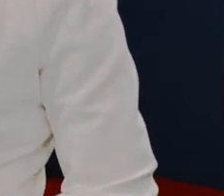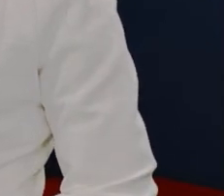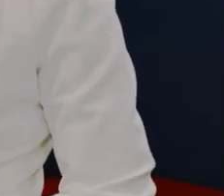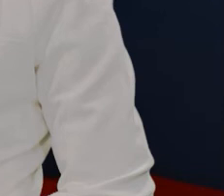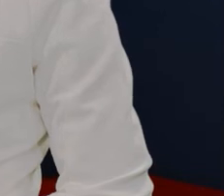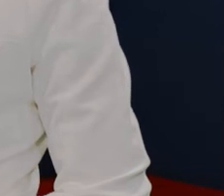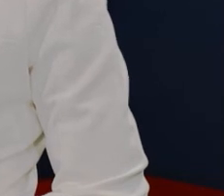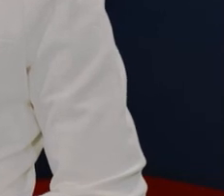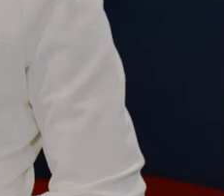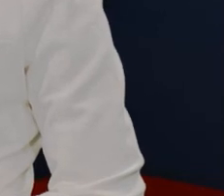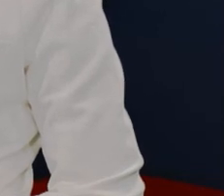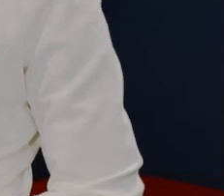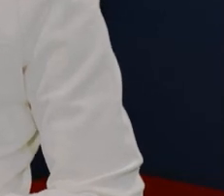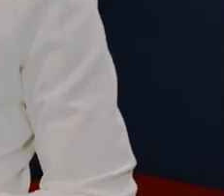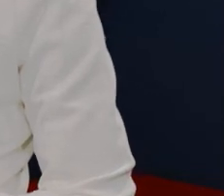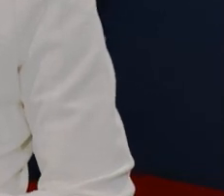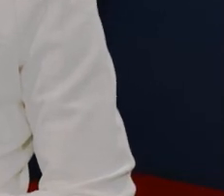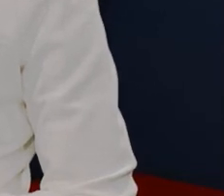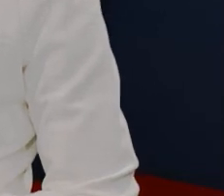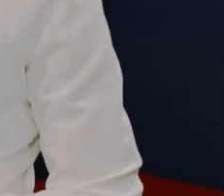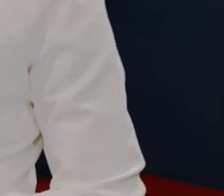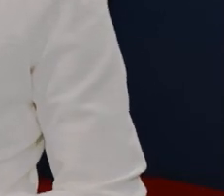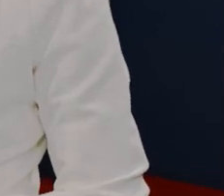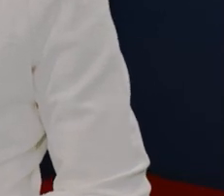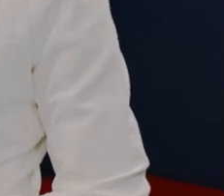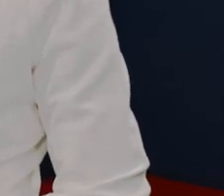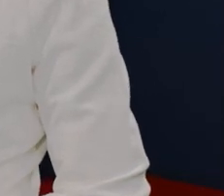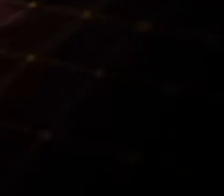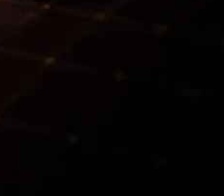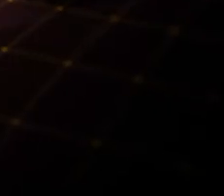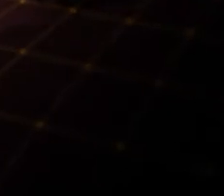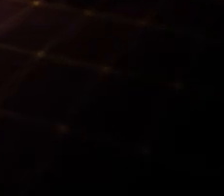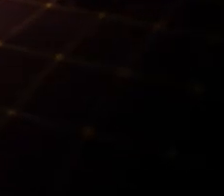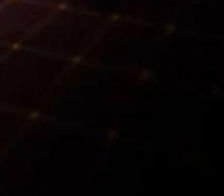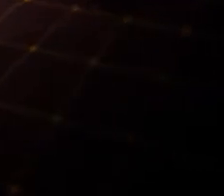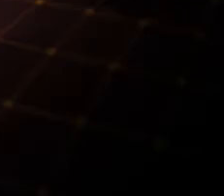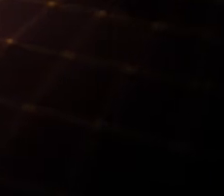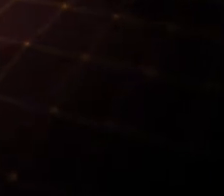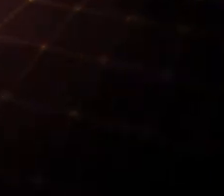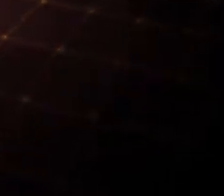horas da tarde, e repetição às terças e sextas, à mesma hora. Até a próxima.